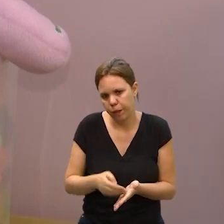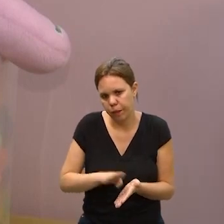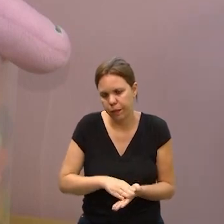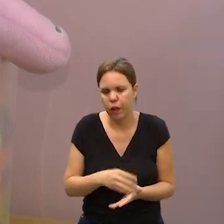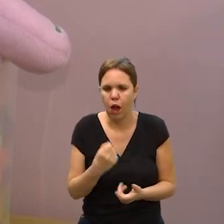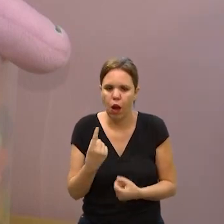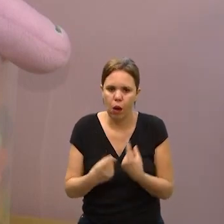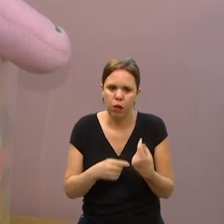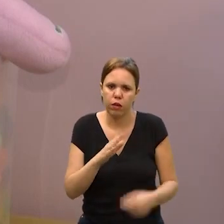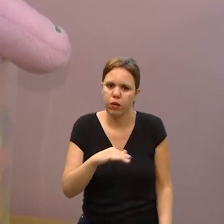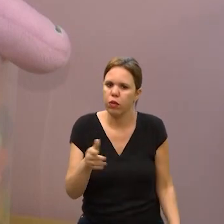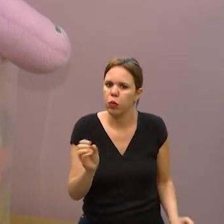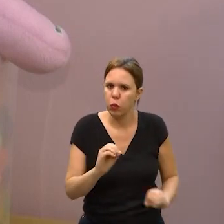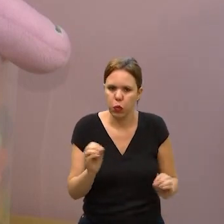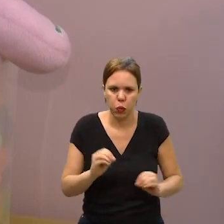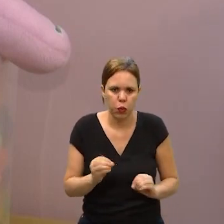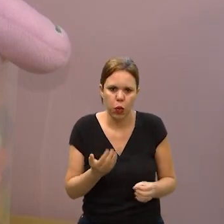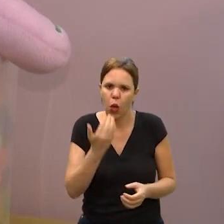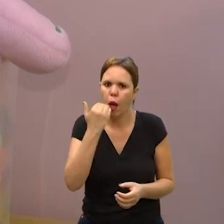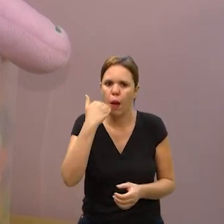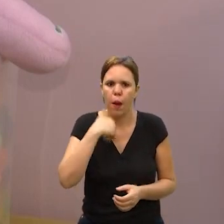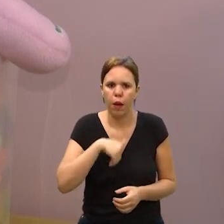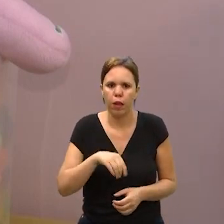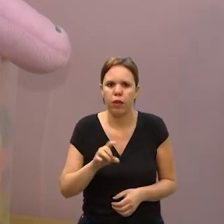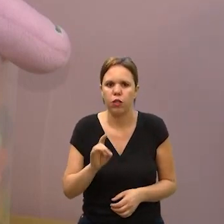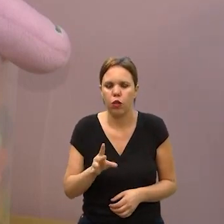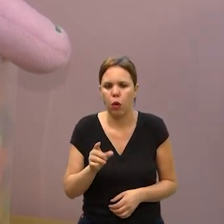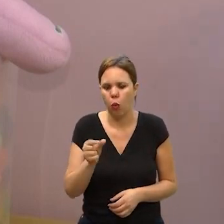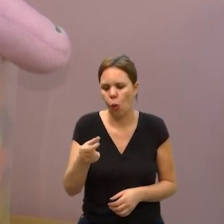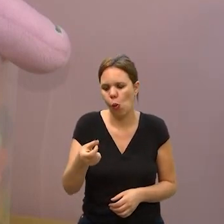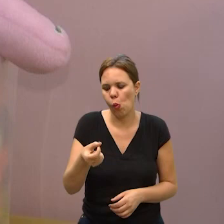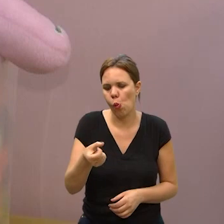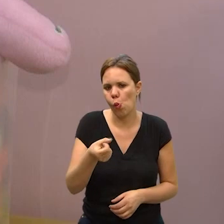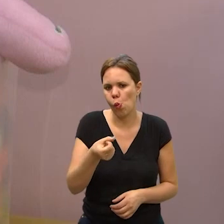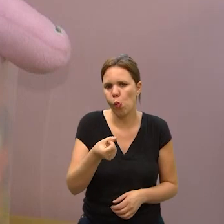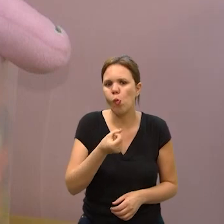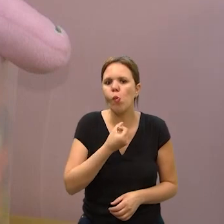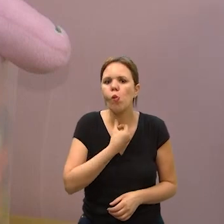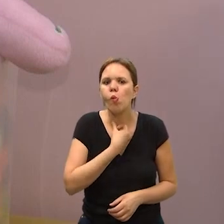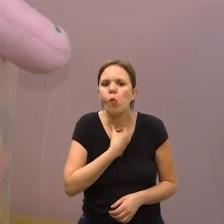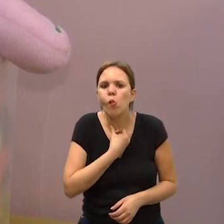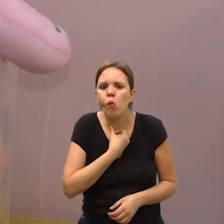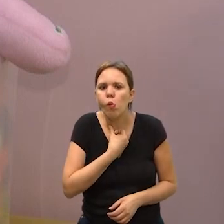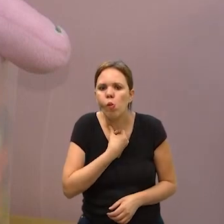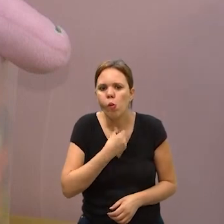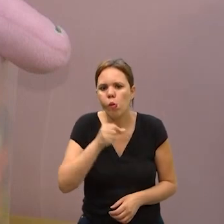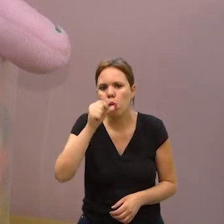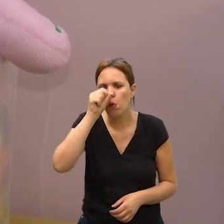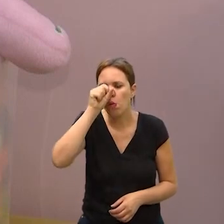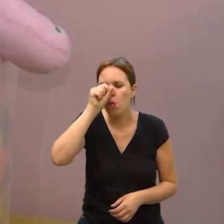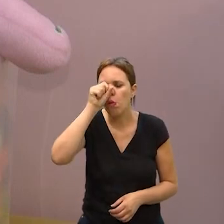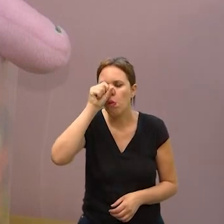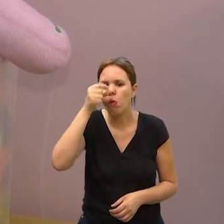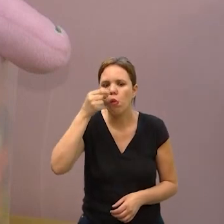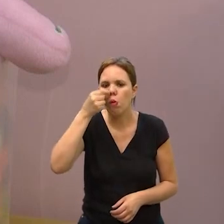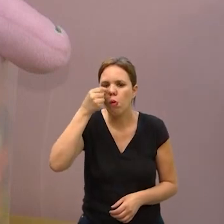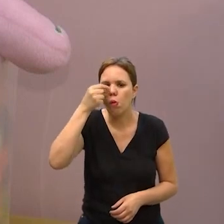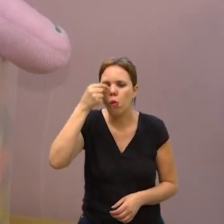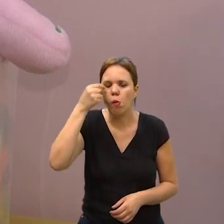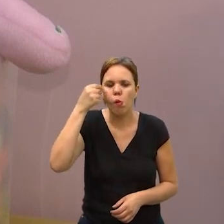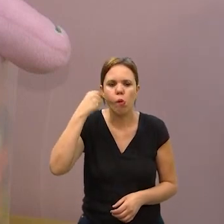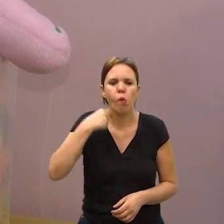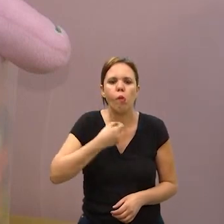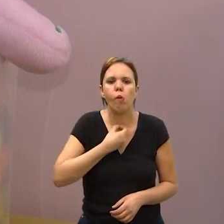eu tenho crianças que não têm nenhuma alimentação via oral, é tudo por alguma sonda, ou sonda nasogástrica, que é pelo